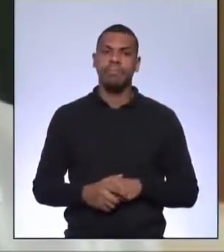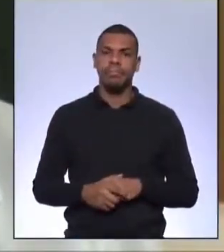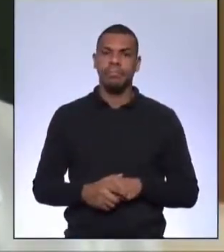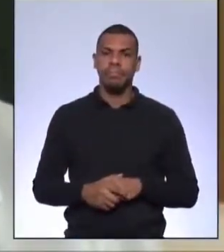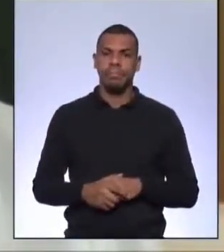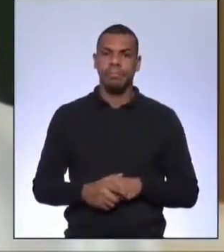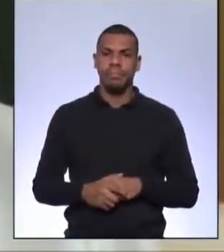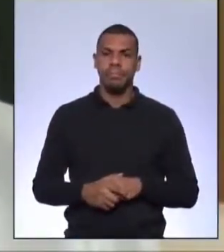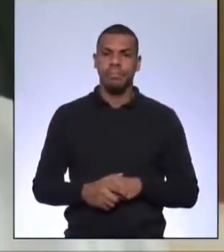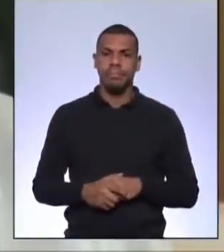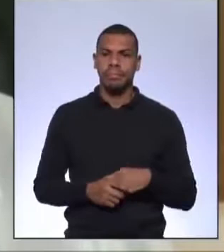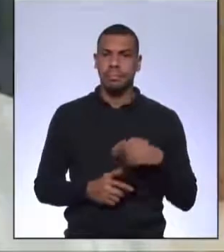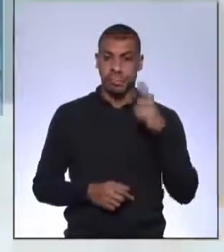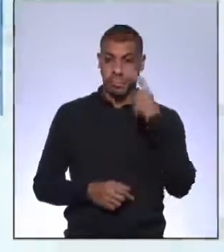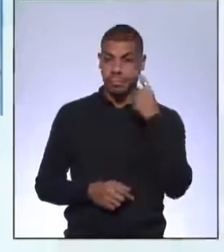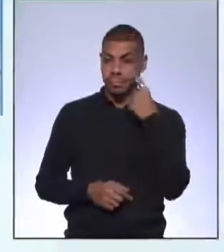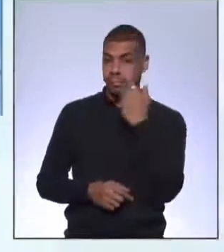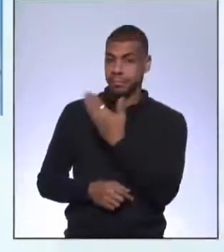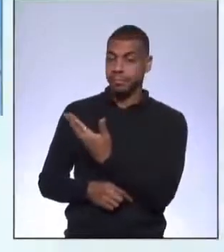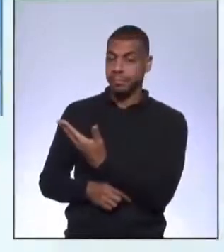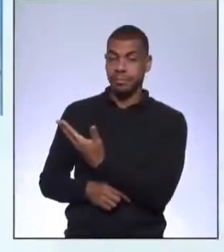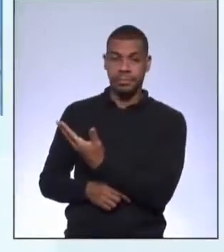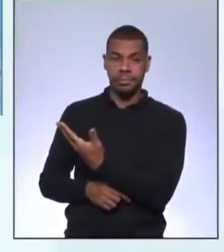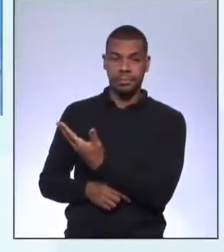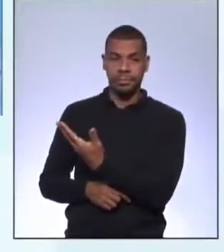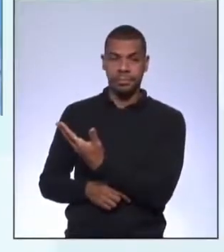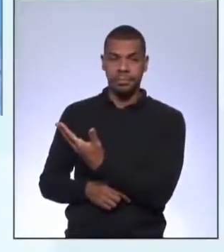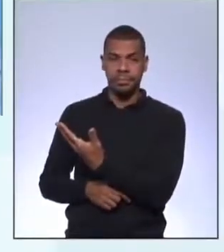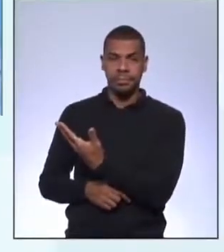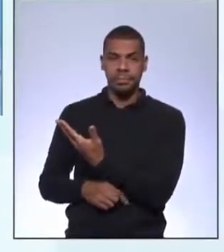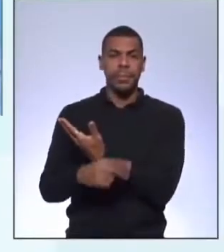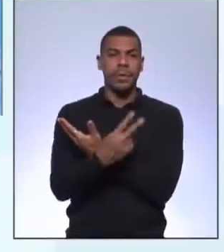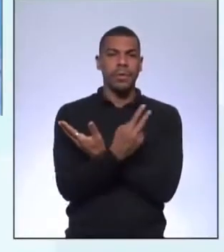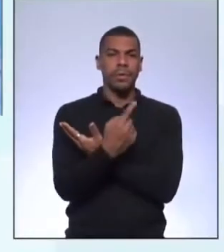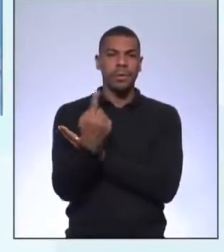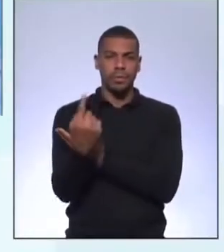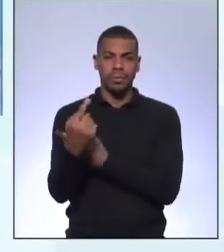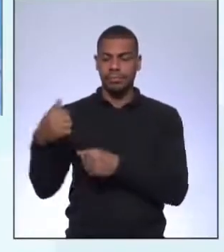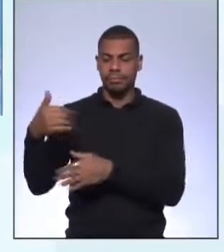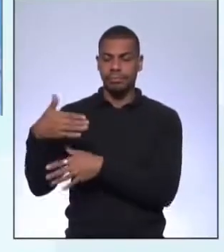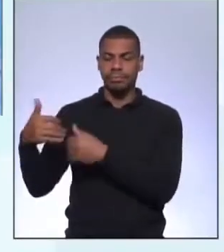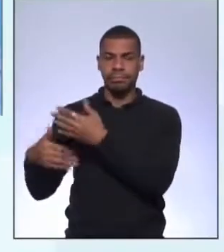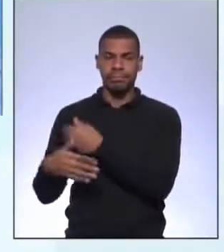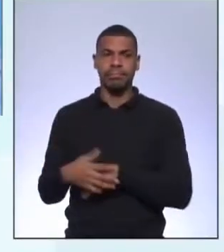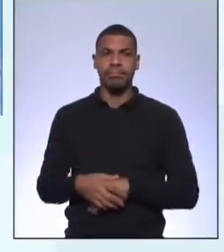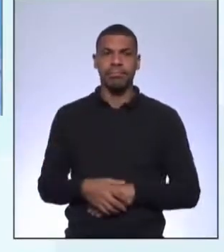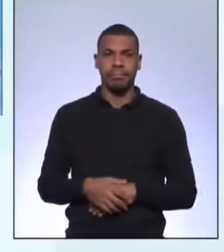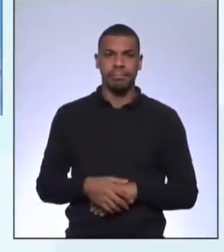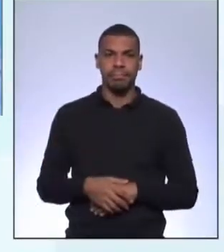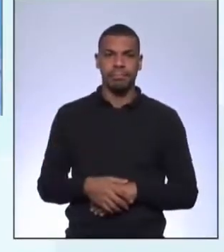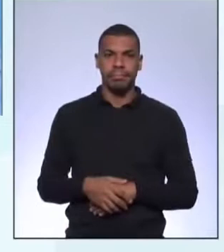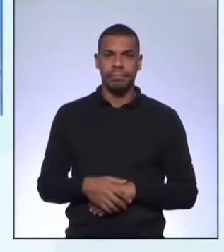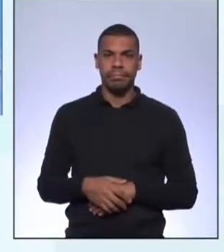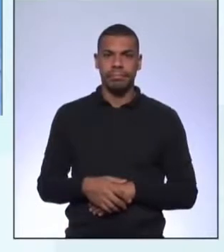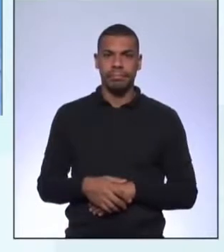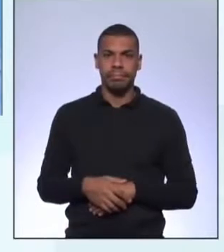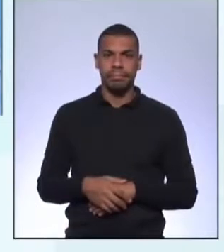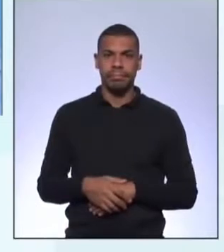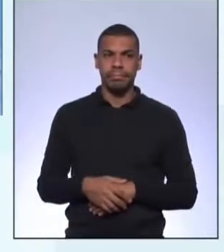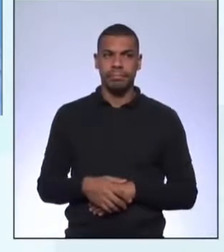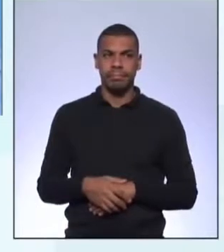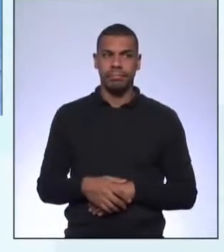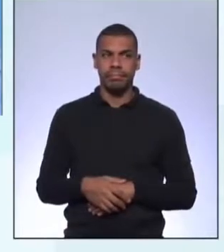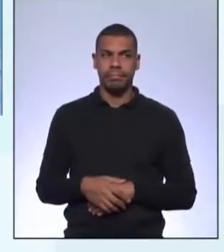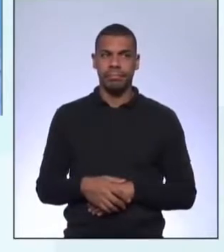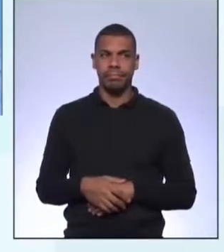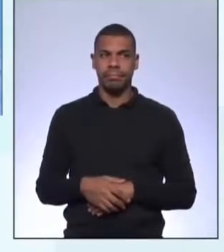mais abertos, acho que está no slide 21, tá bom? Isso, slide 21 aí, você tem os Campos Sulinos, tá bom?